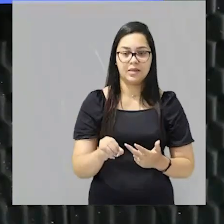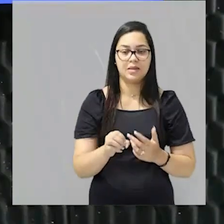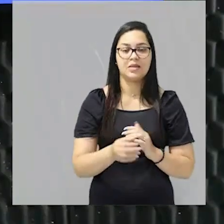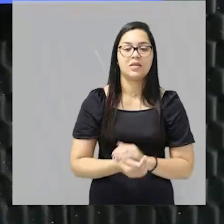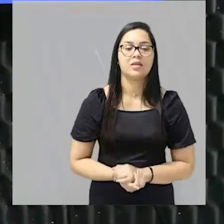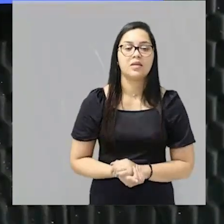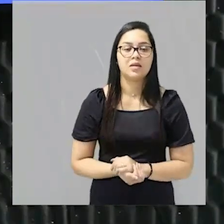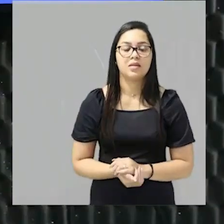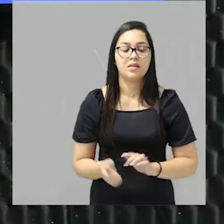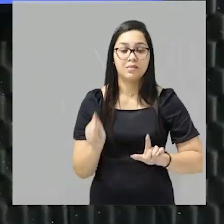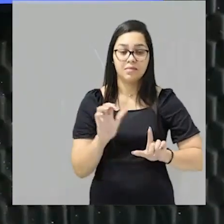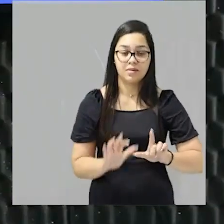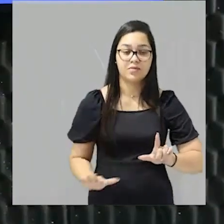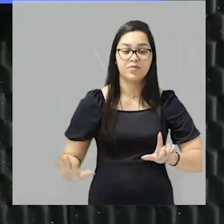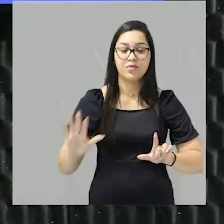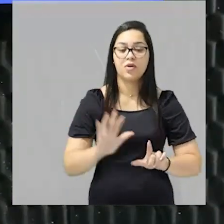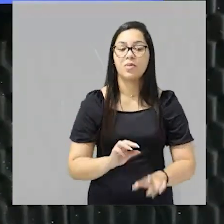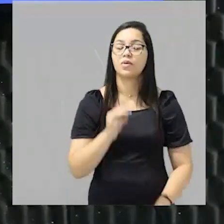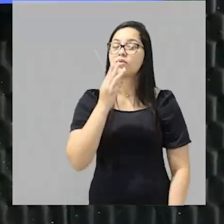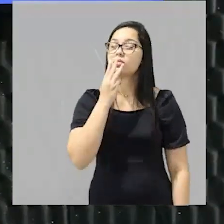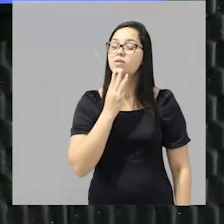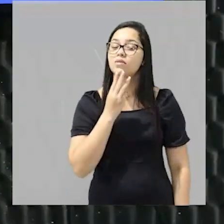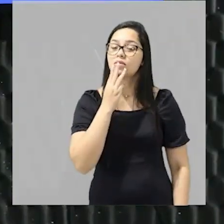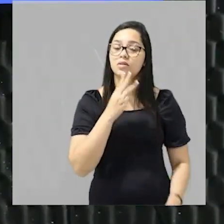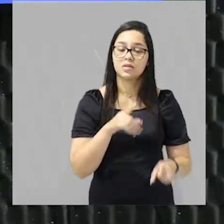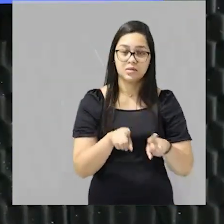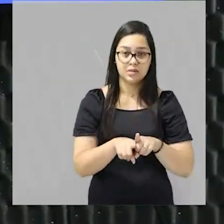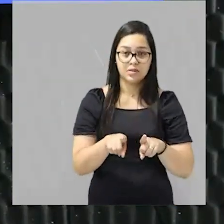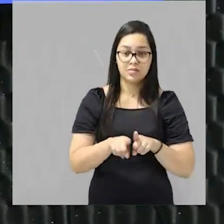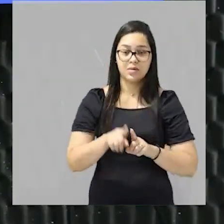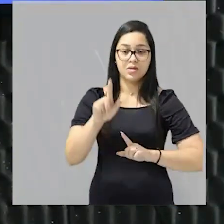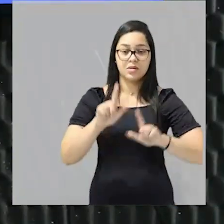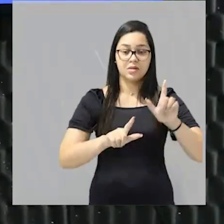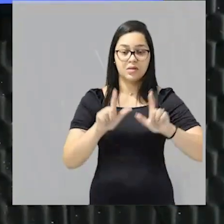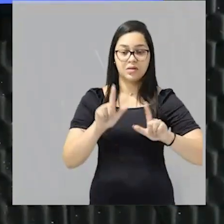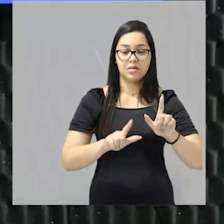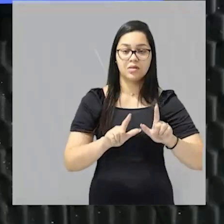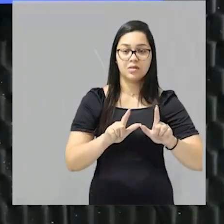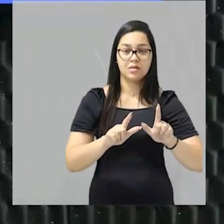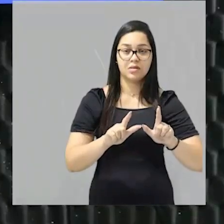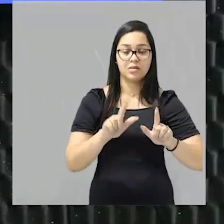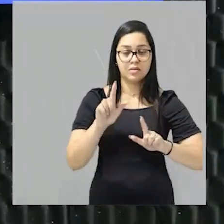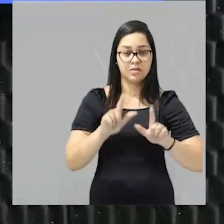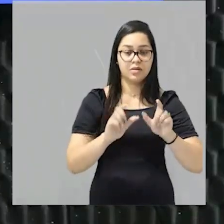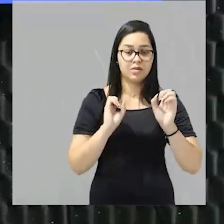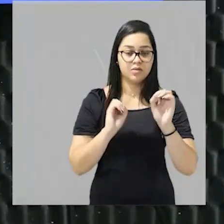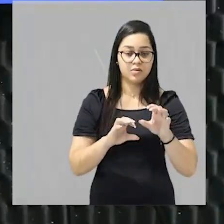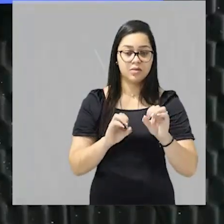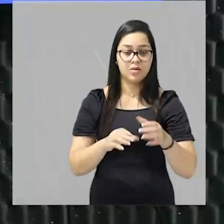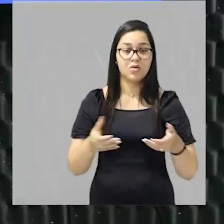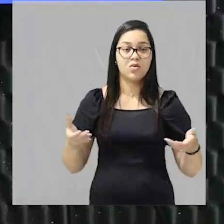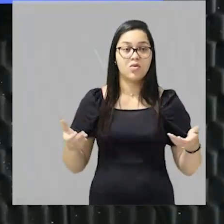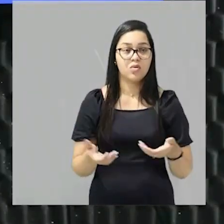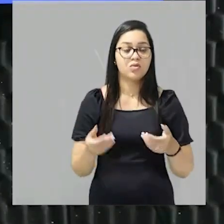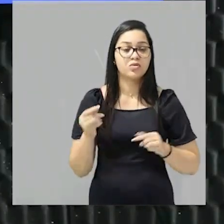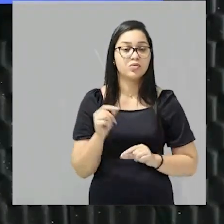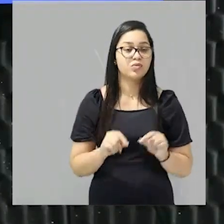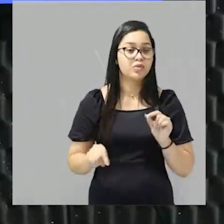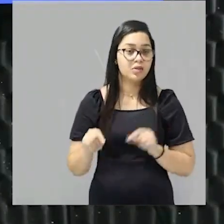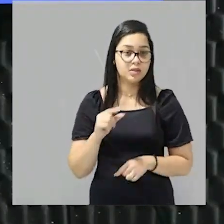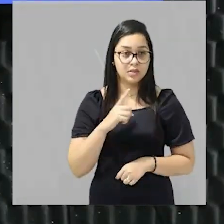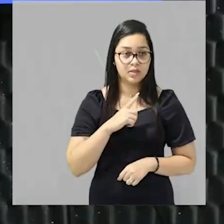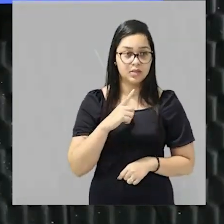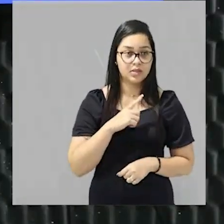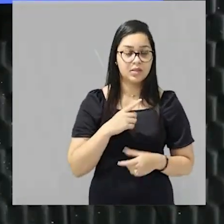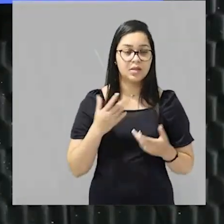você almeja aí um lugar ao sol. O que você vai fazer? Você vai evidenciar a norma padrão da